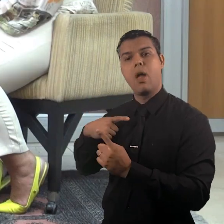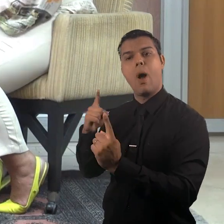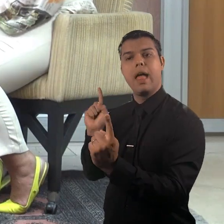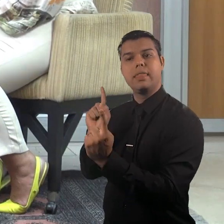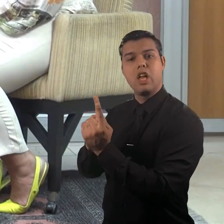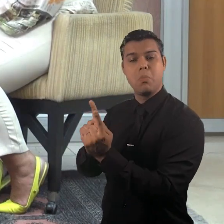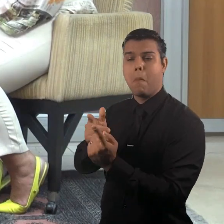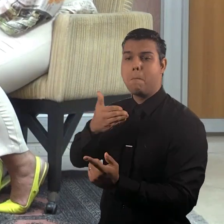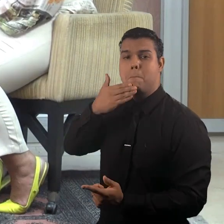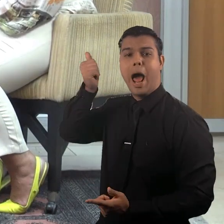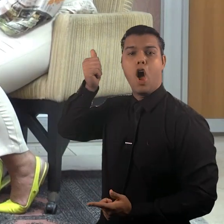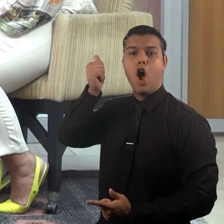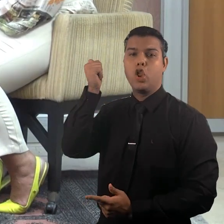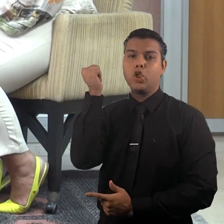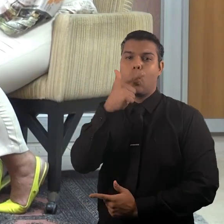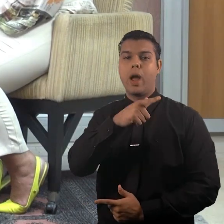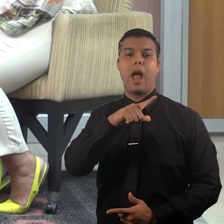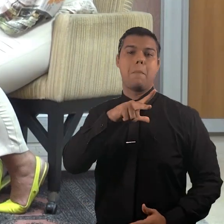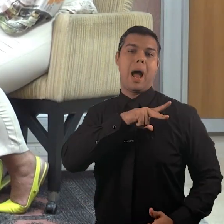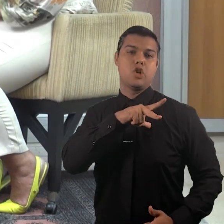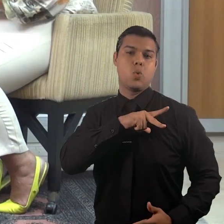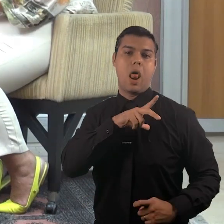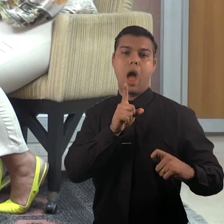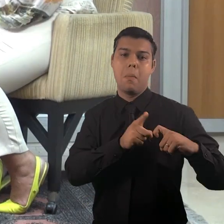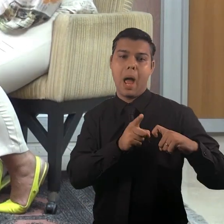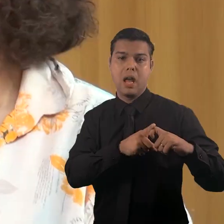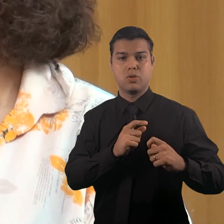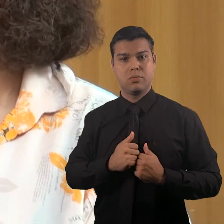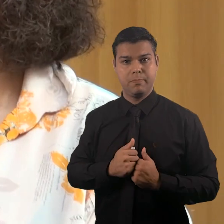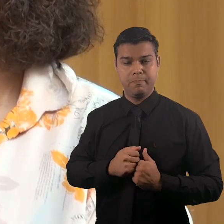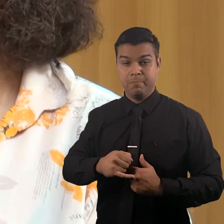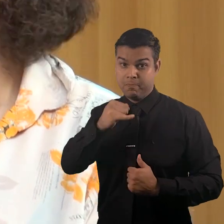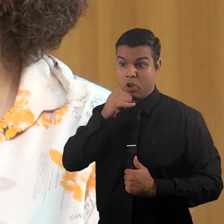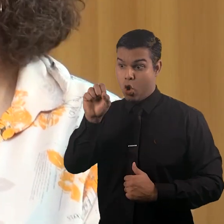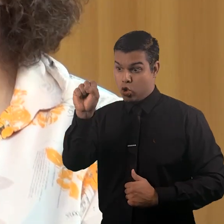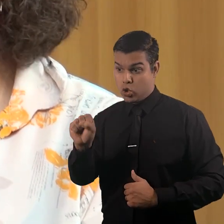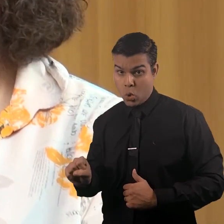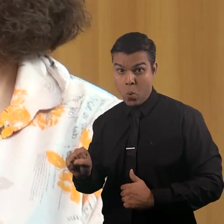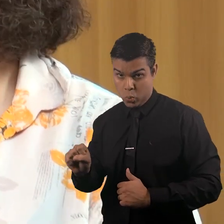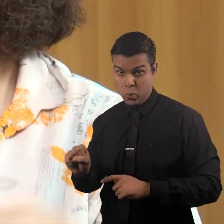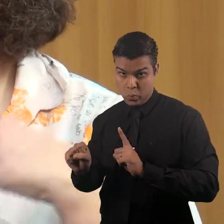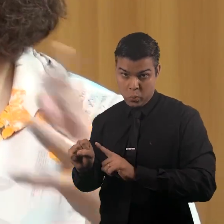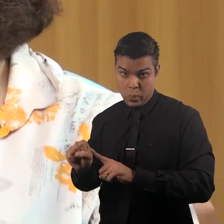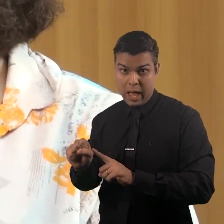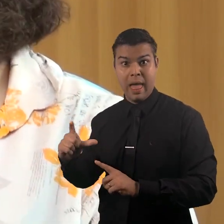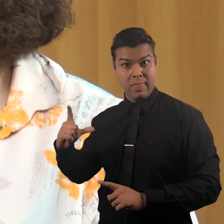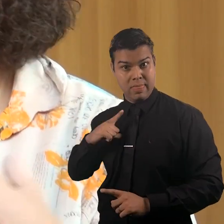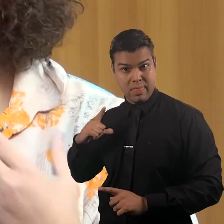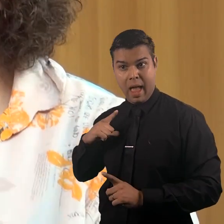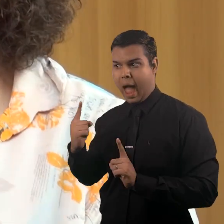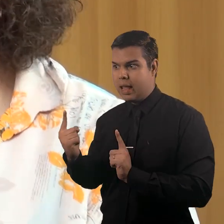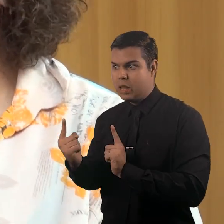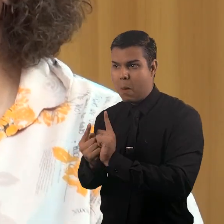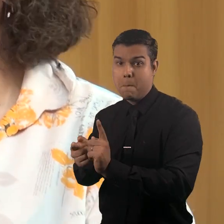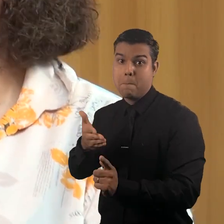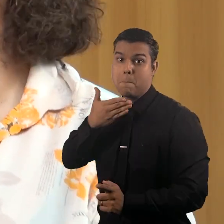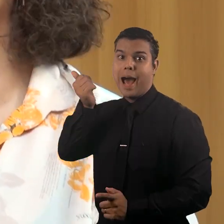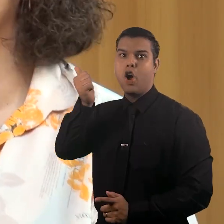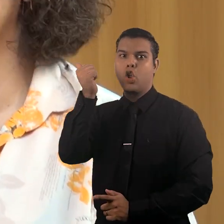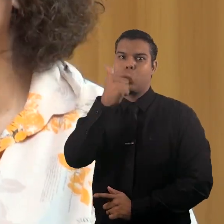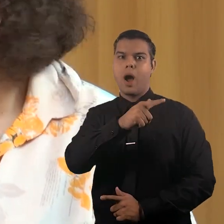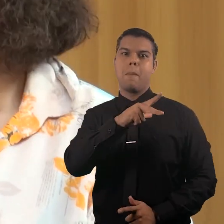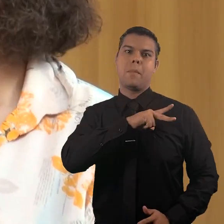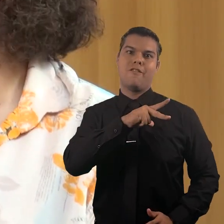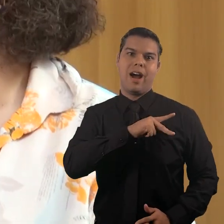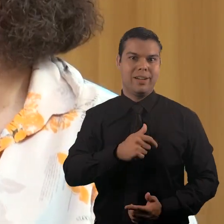interior de São Paulo, onde você tem um atendimento muito melhor do que muita rede privada. Você tem lugares no sul que você tem atendimentos melhores